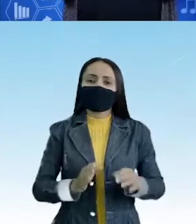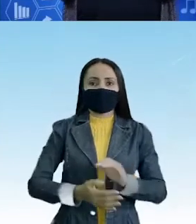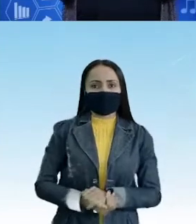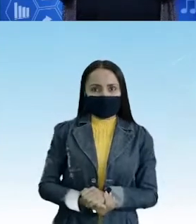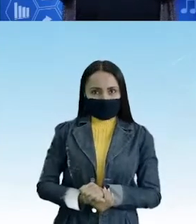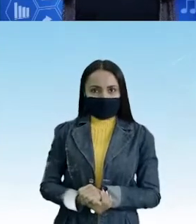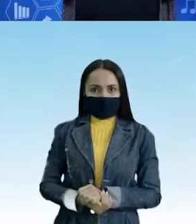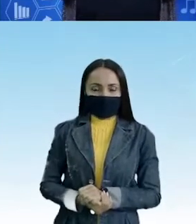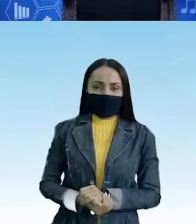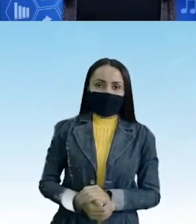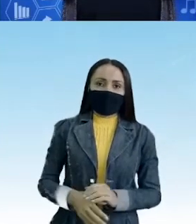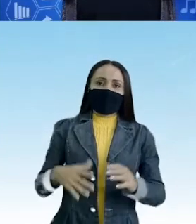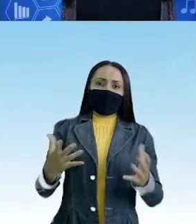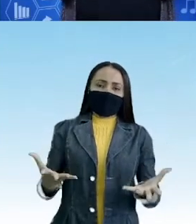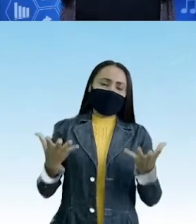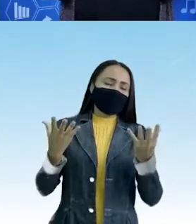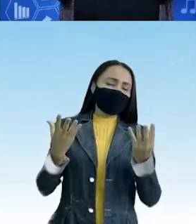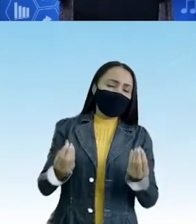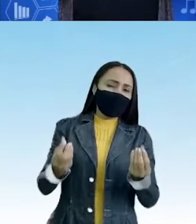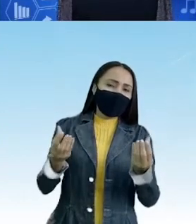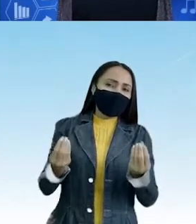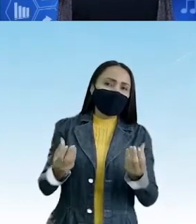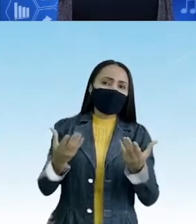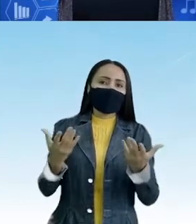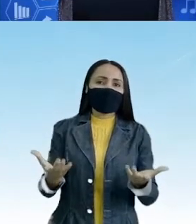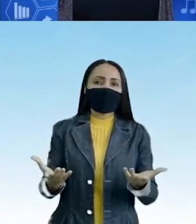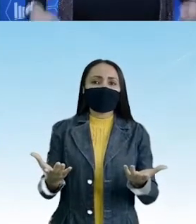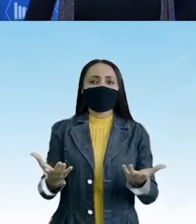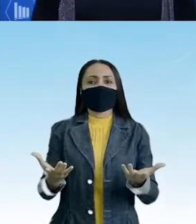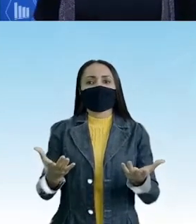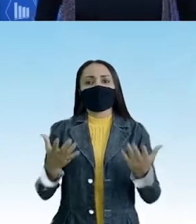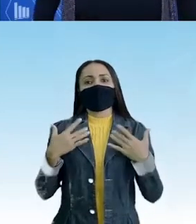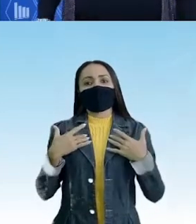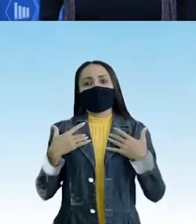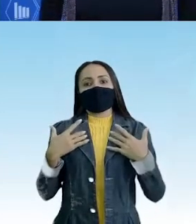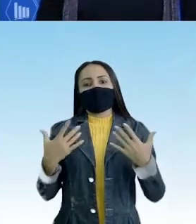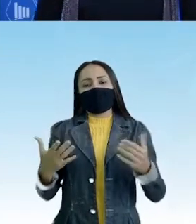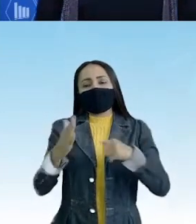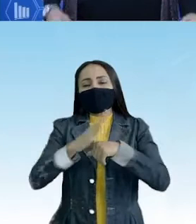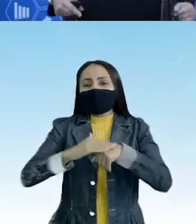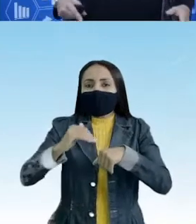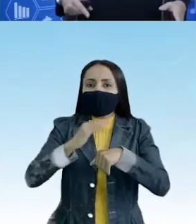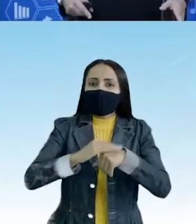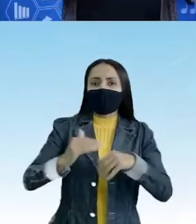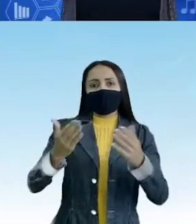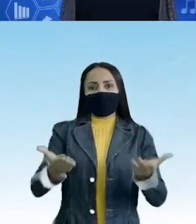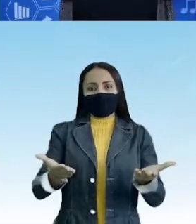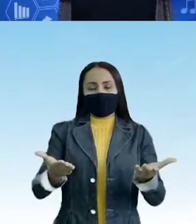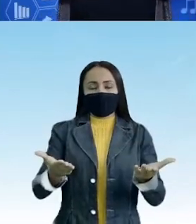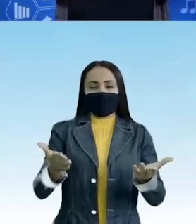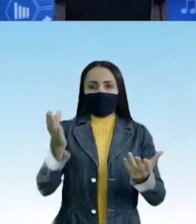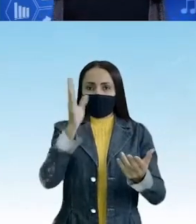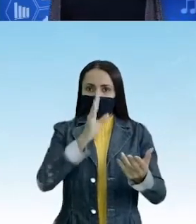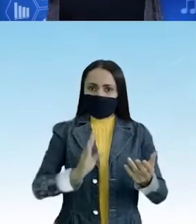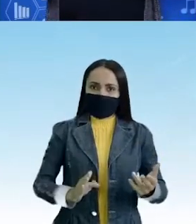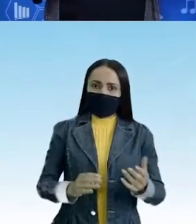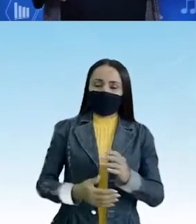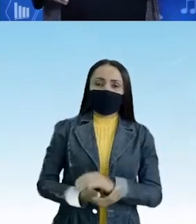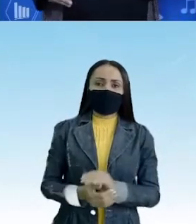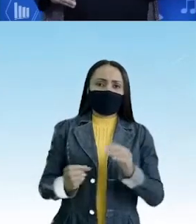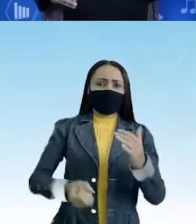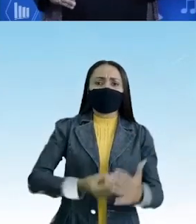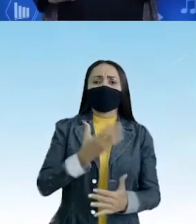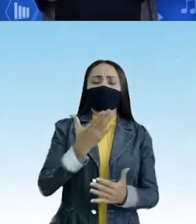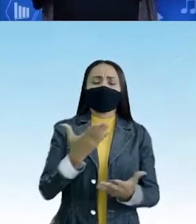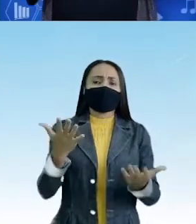povo brasileiro, ele é muito, muito, muito, graças a Deus, caloroso um com os outros. Mas ele foi originado da